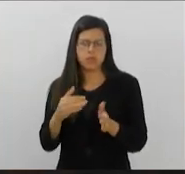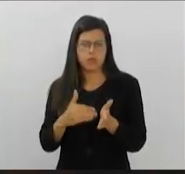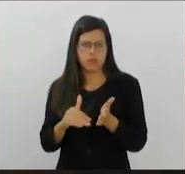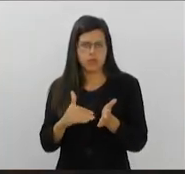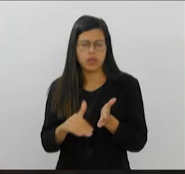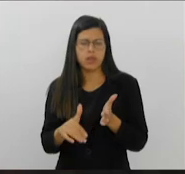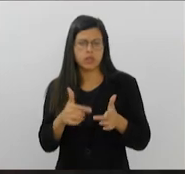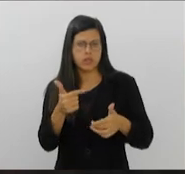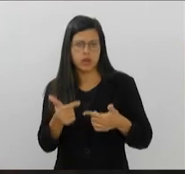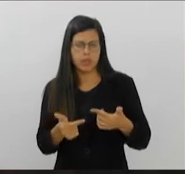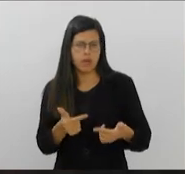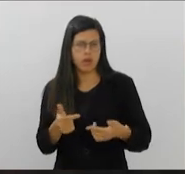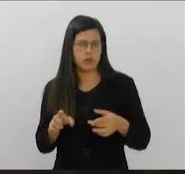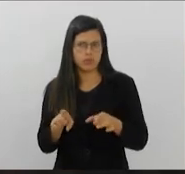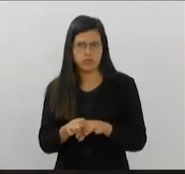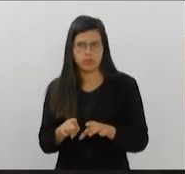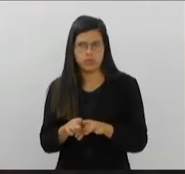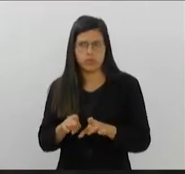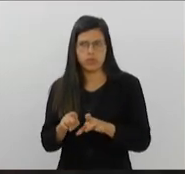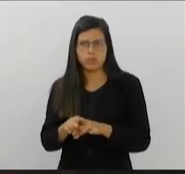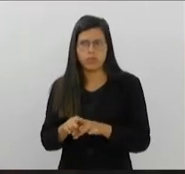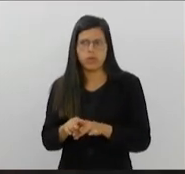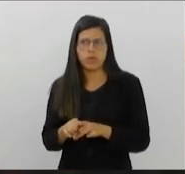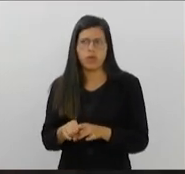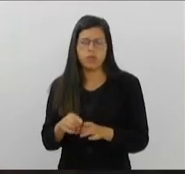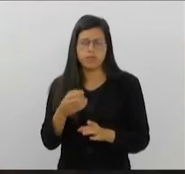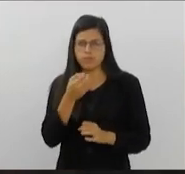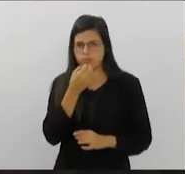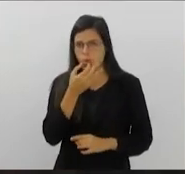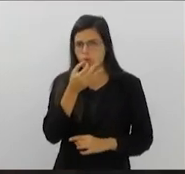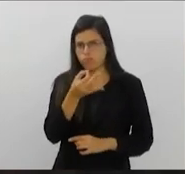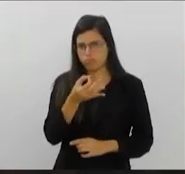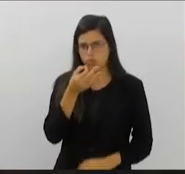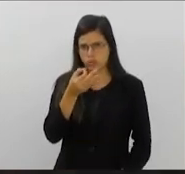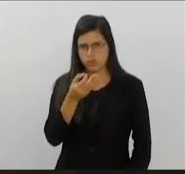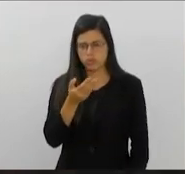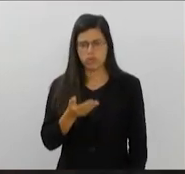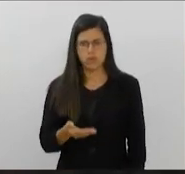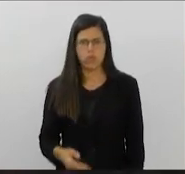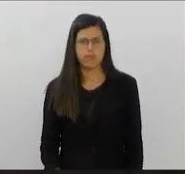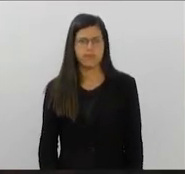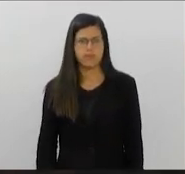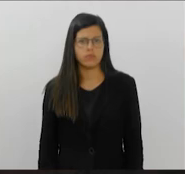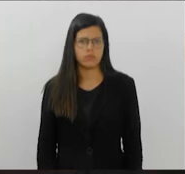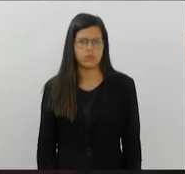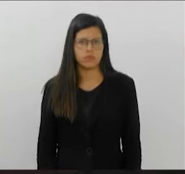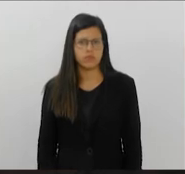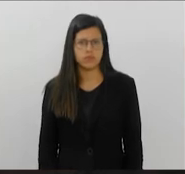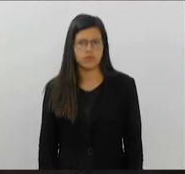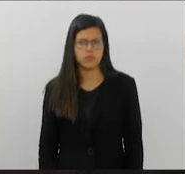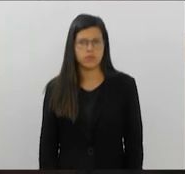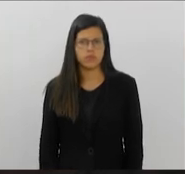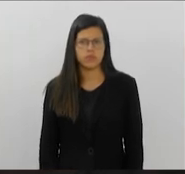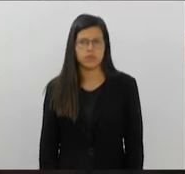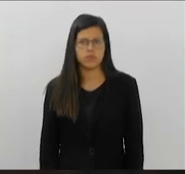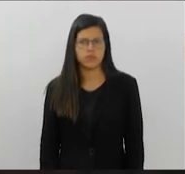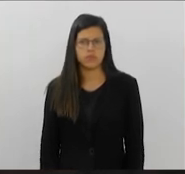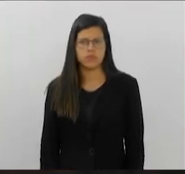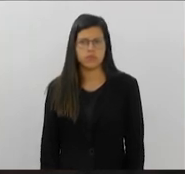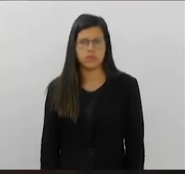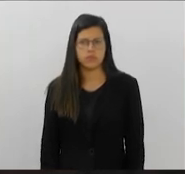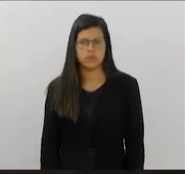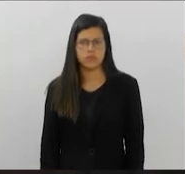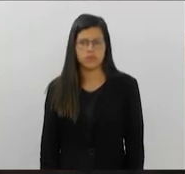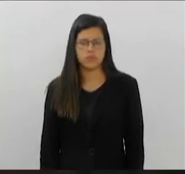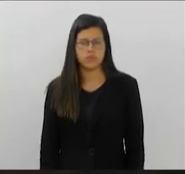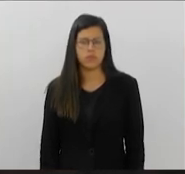enfim. Mas eu acho que é uma boa sugestão. formar parcerias